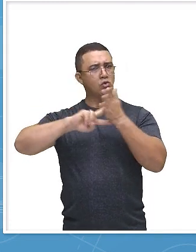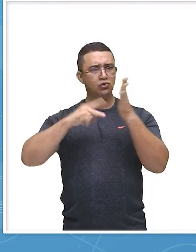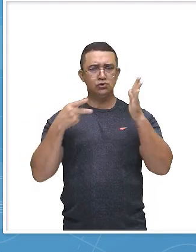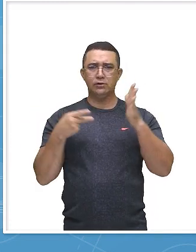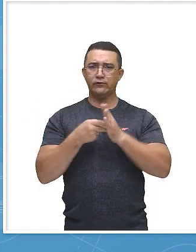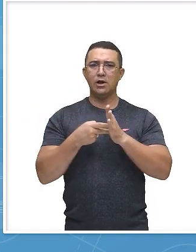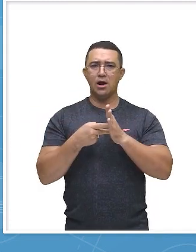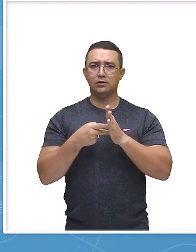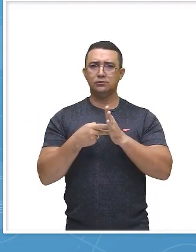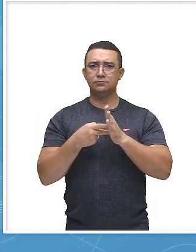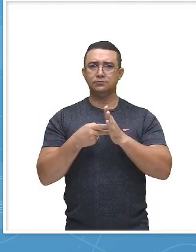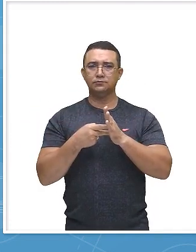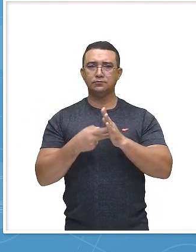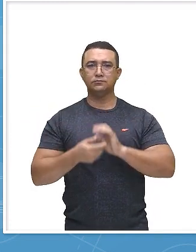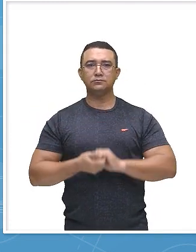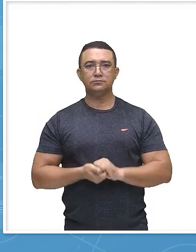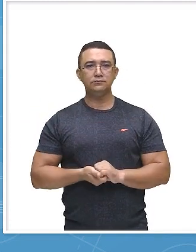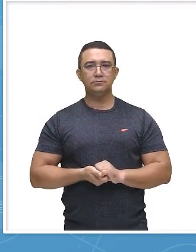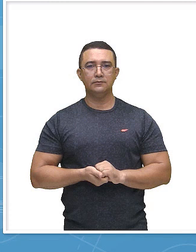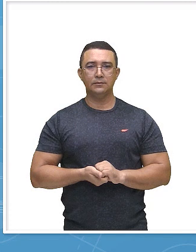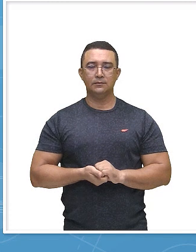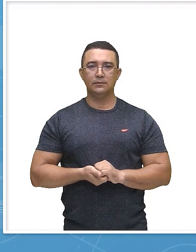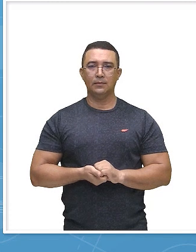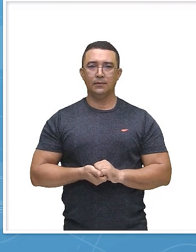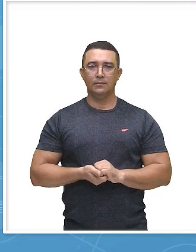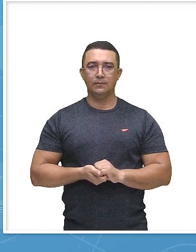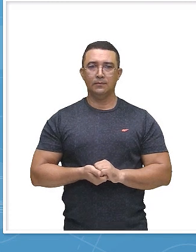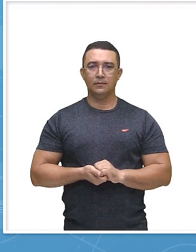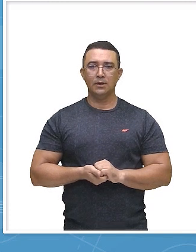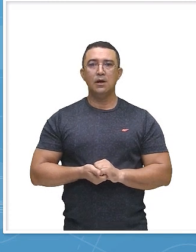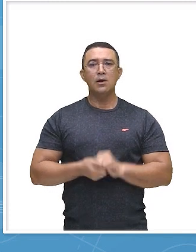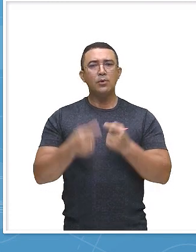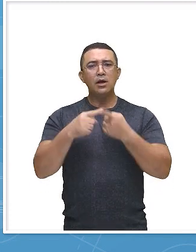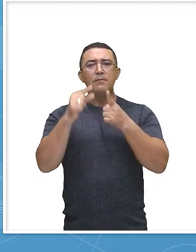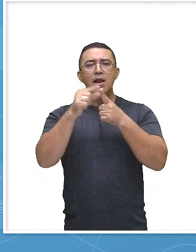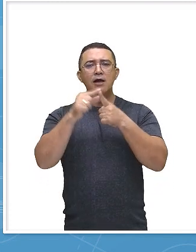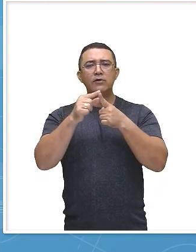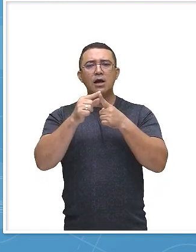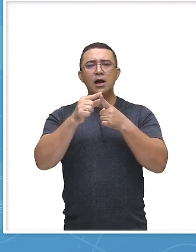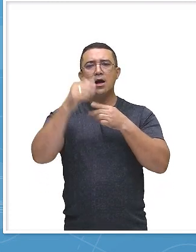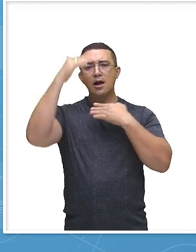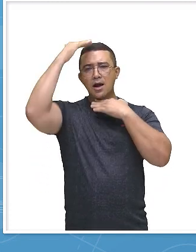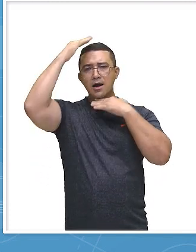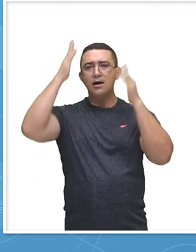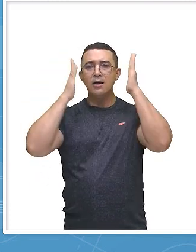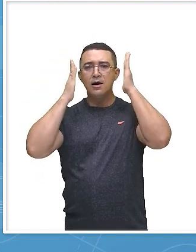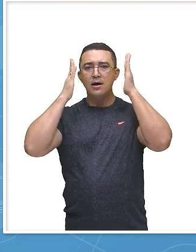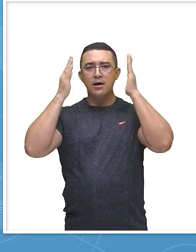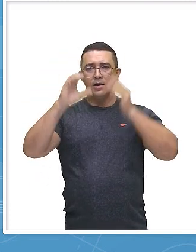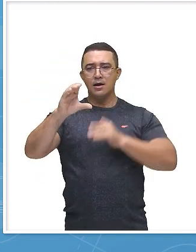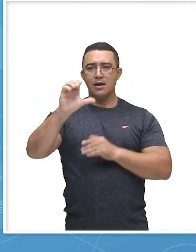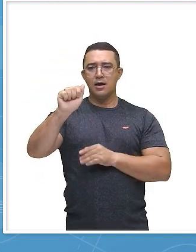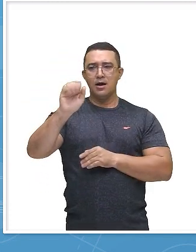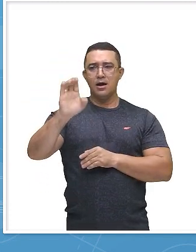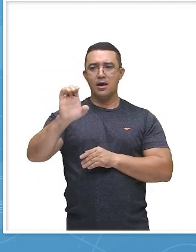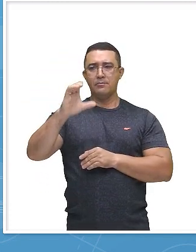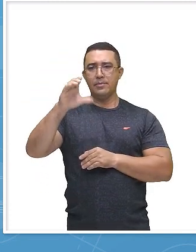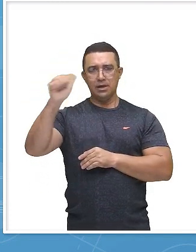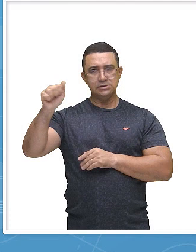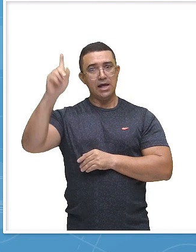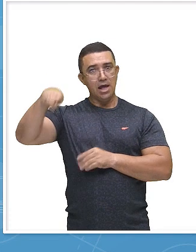palavra cabeça, que normalmente é a parte superior do nosso corpo e dos animais também. Aqui, cabeça já passa a significar o